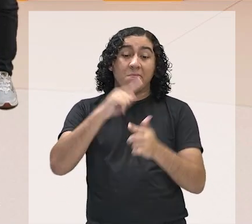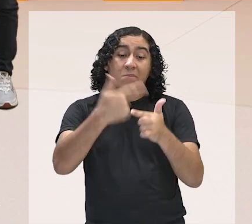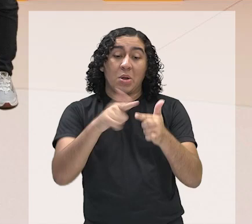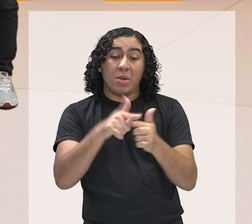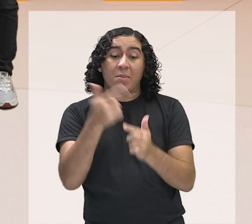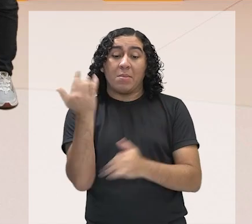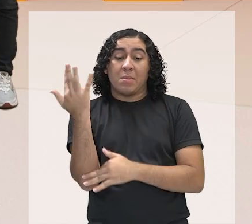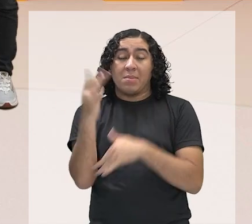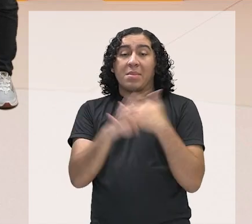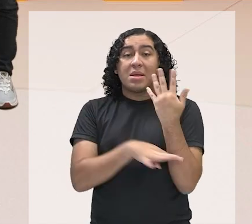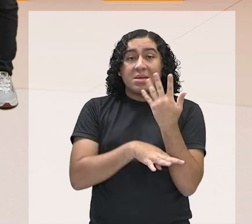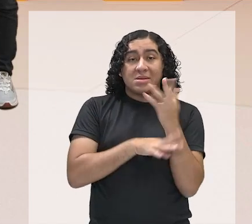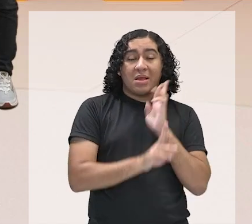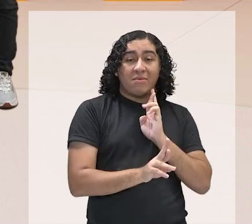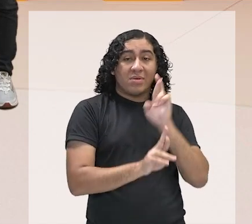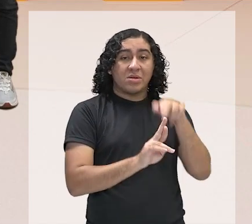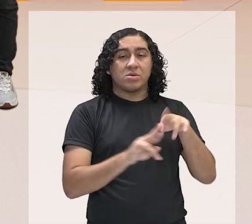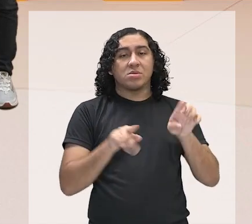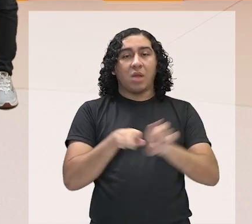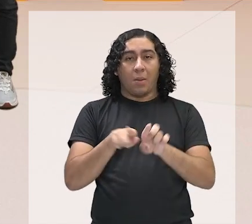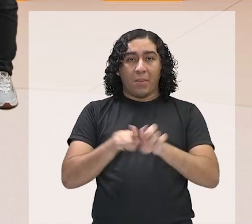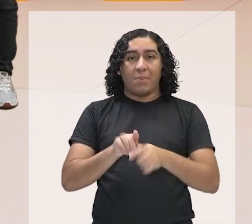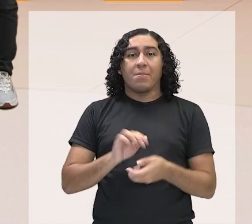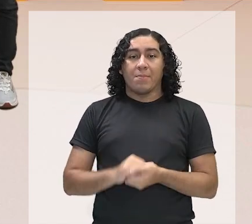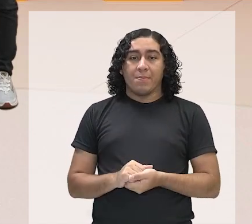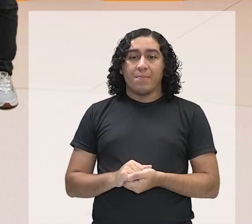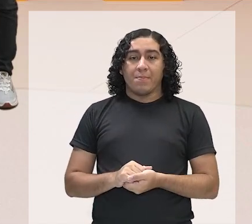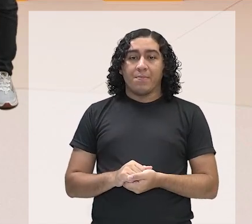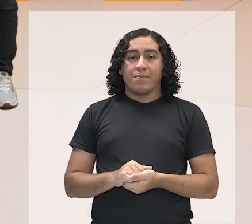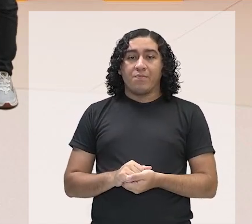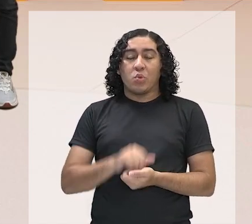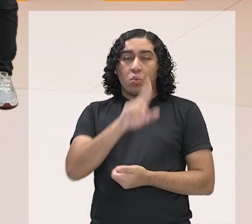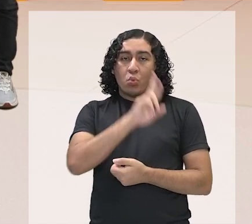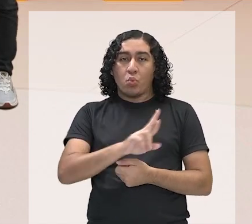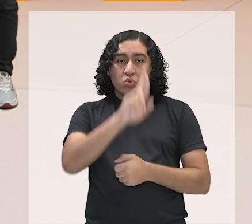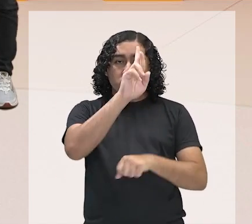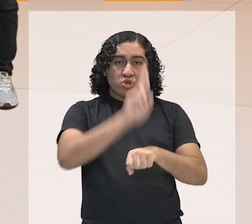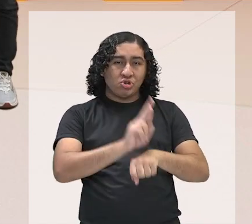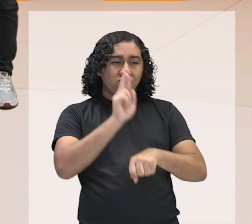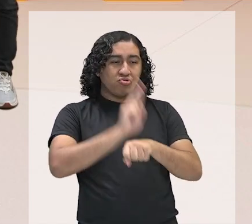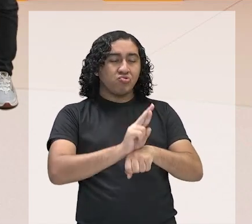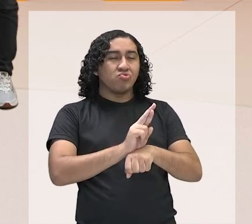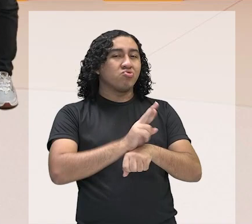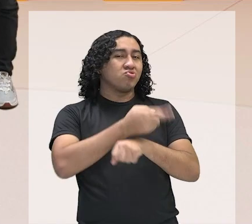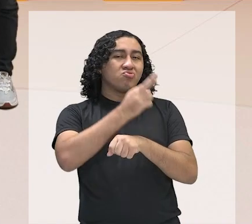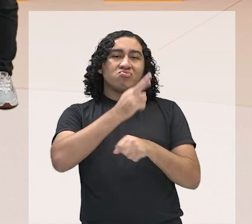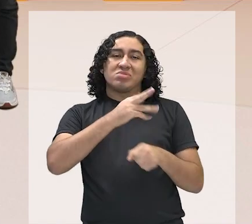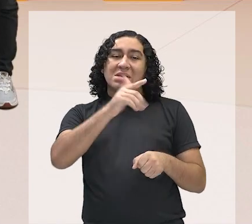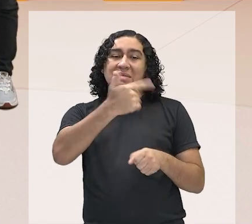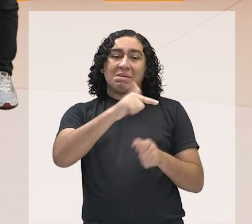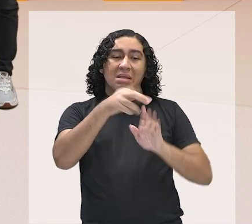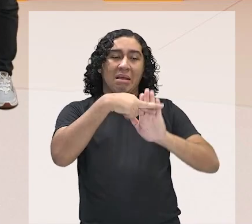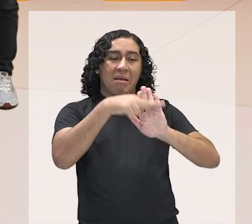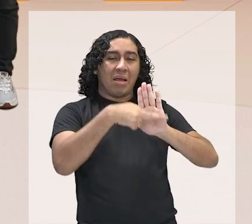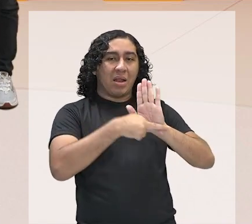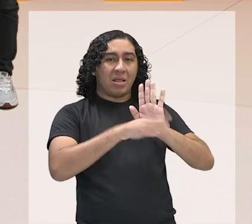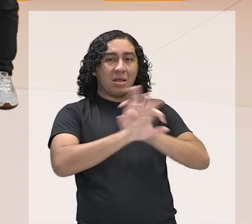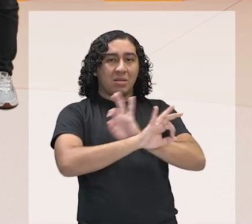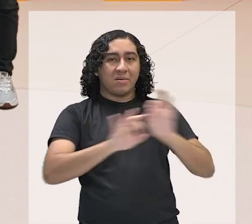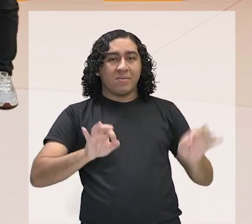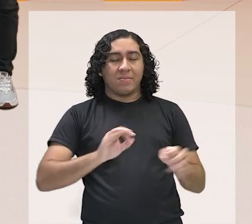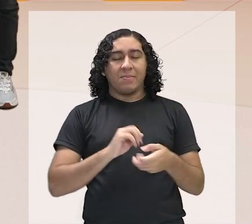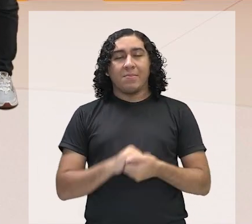meio ambiente, bem como também o uso irracional dos recursos naturais. Dando continuidade